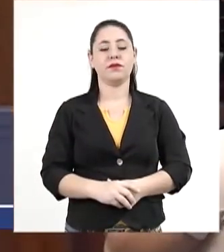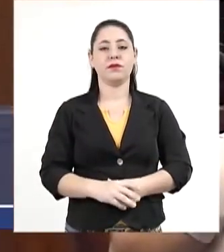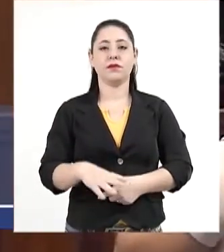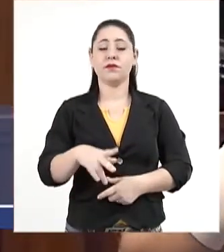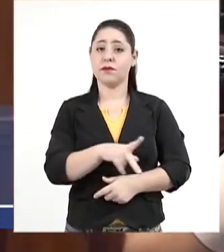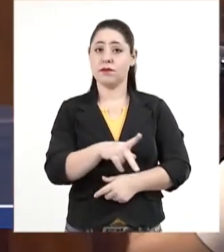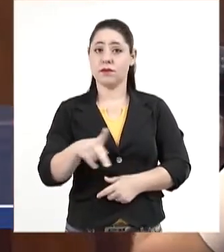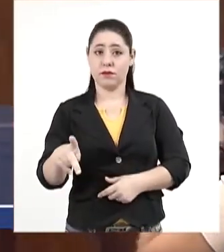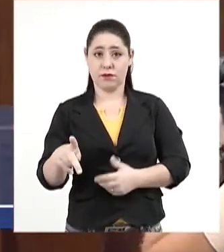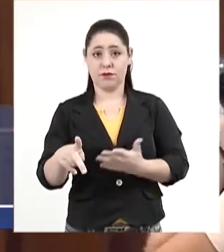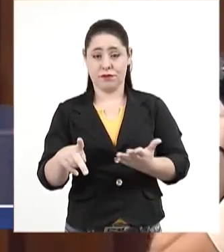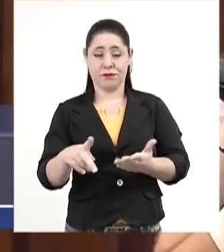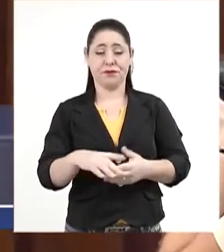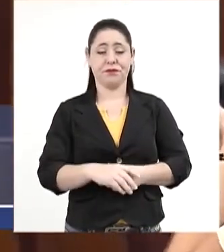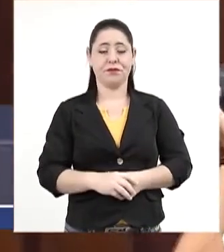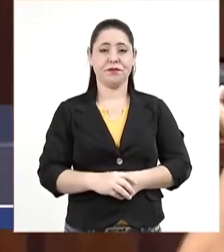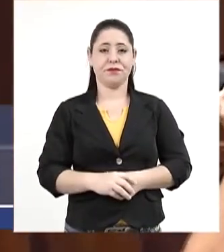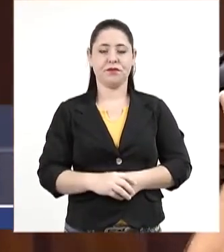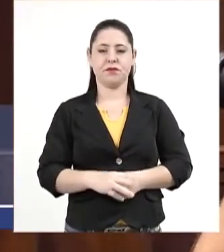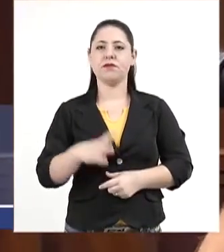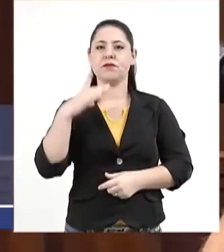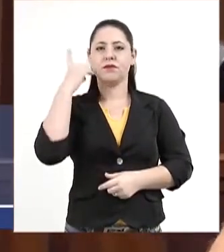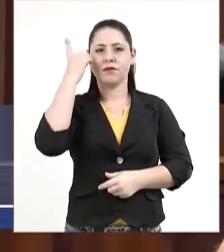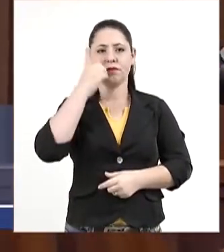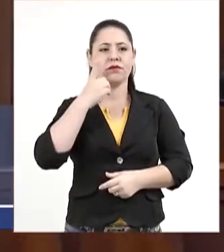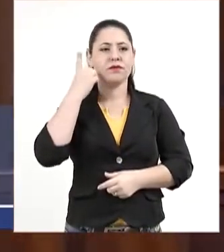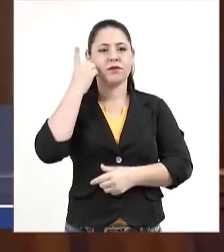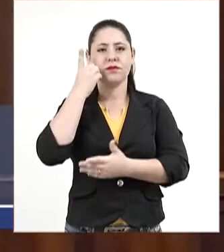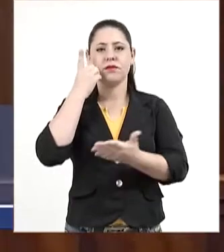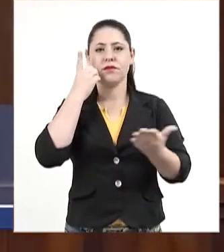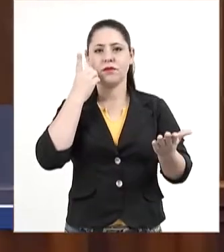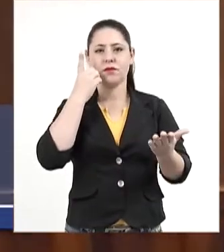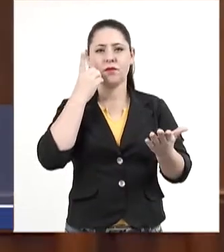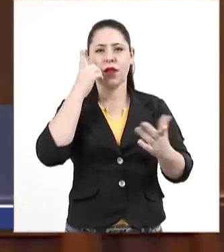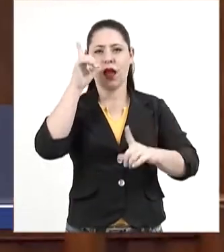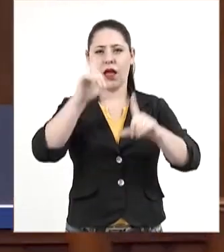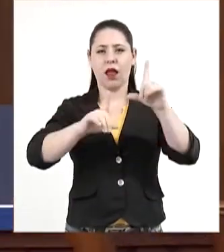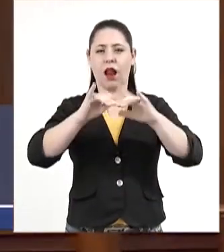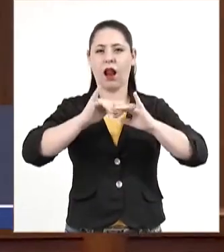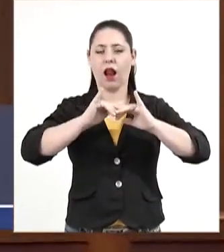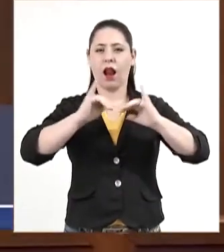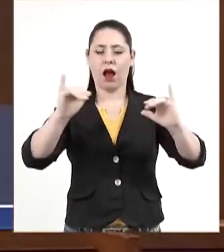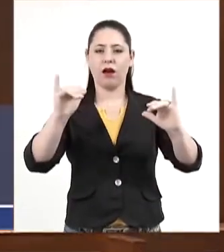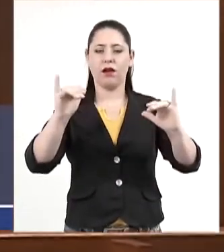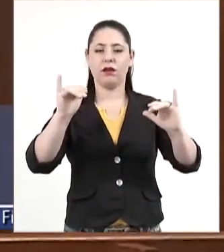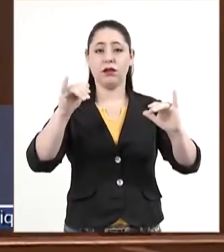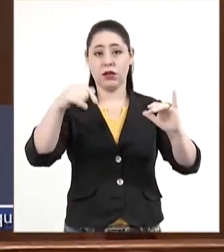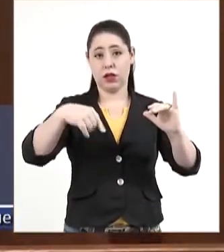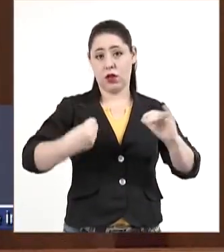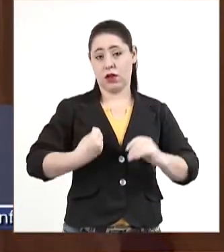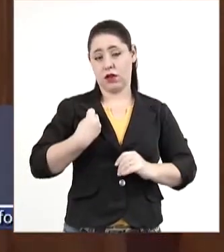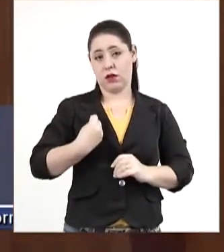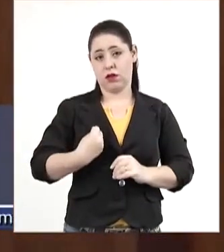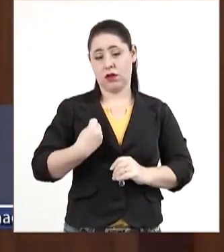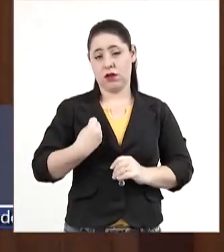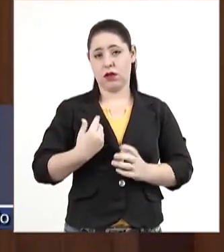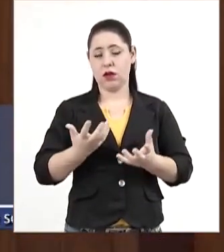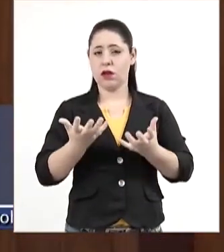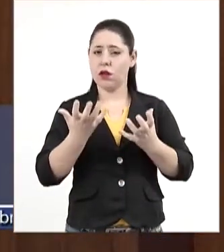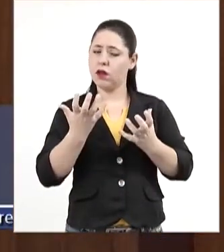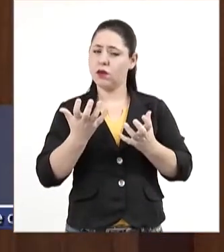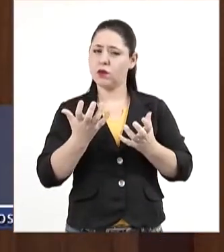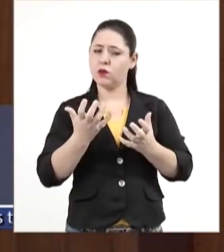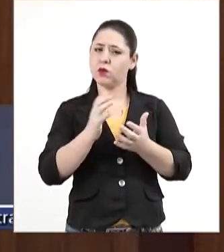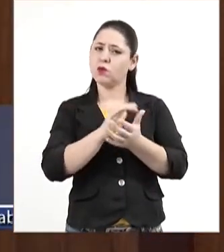Senhor presidente, senhores deputados, imprensa aqui presente, quero